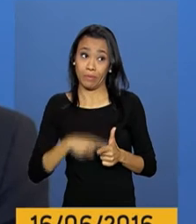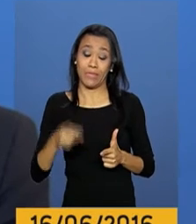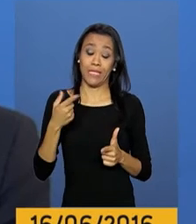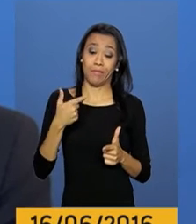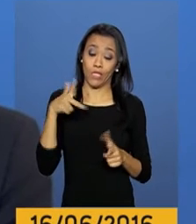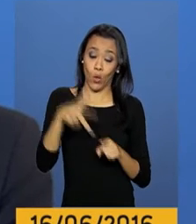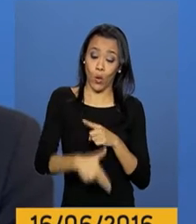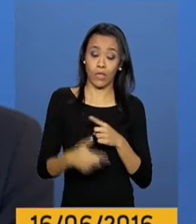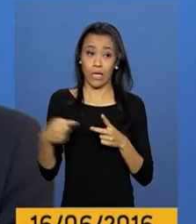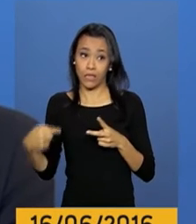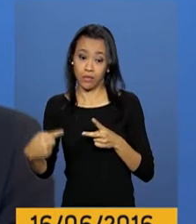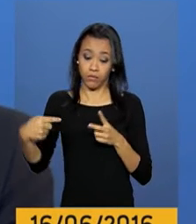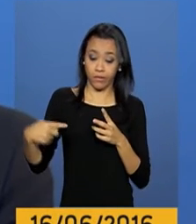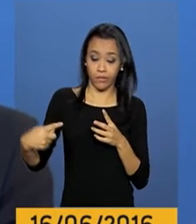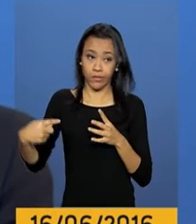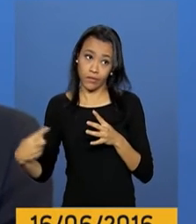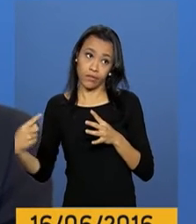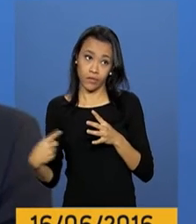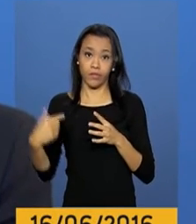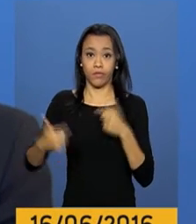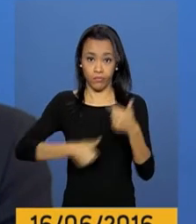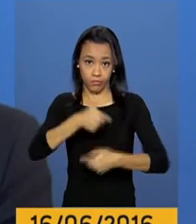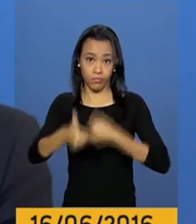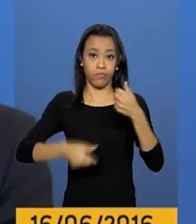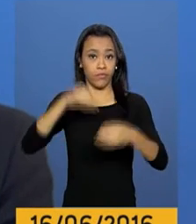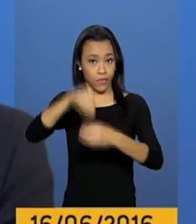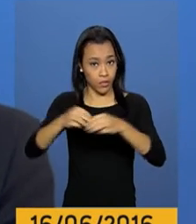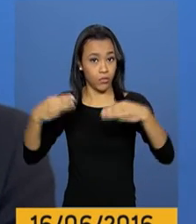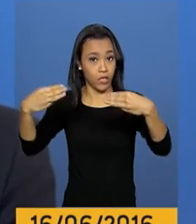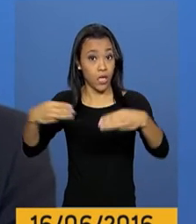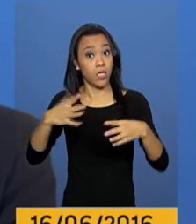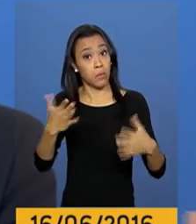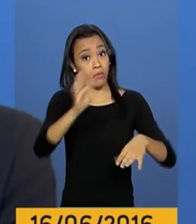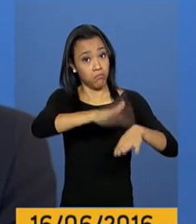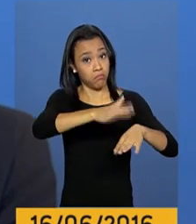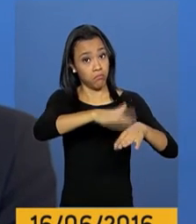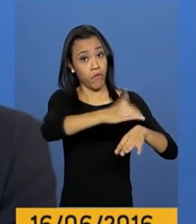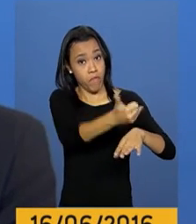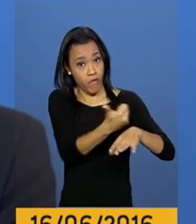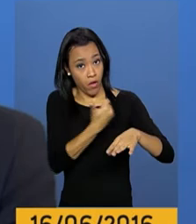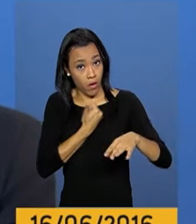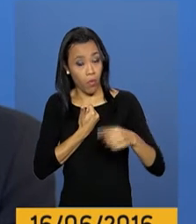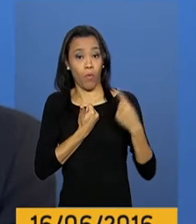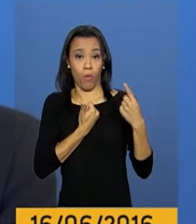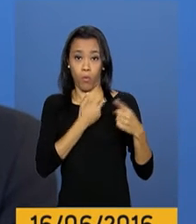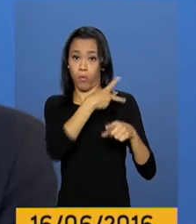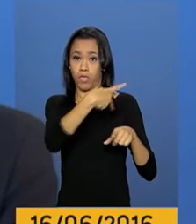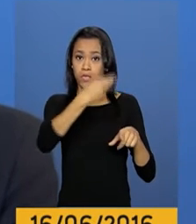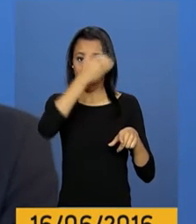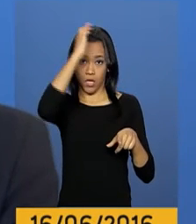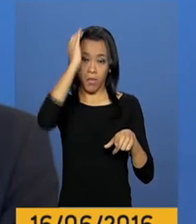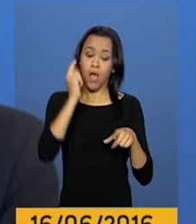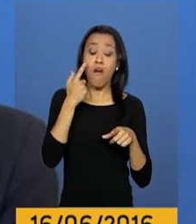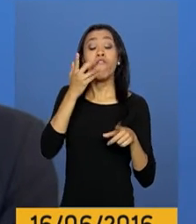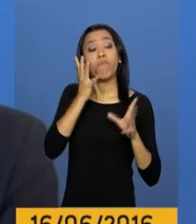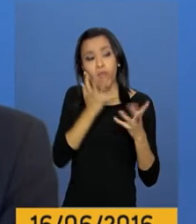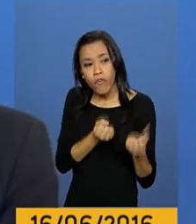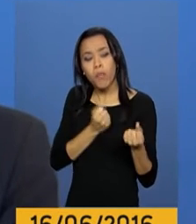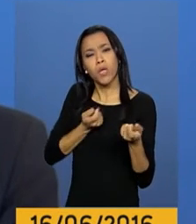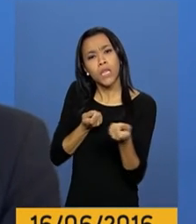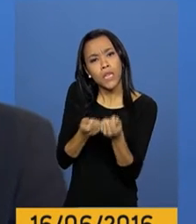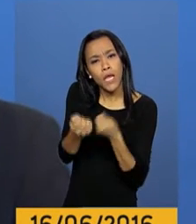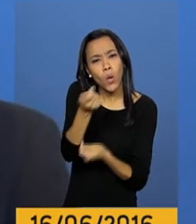e programas do Ministério da Educação, e o presidente me orientou que nós negociássemos, junto